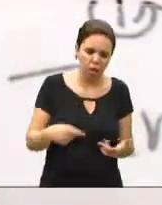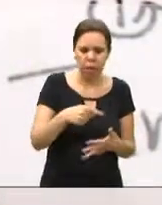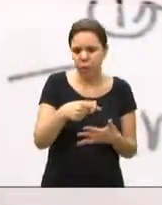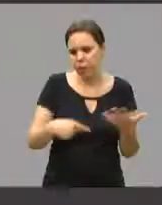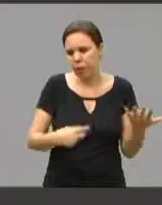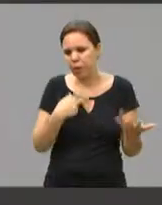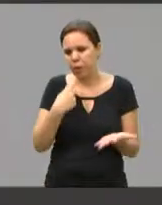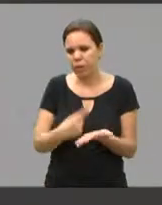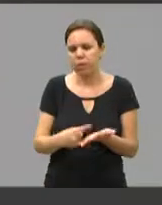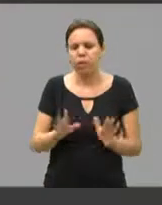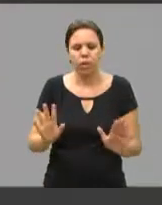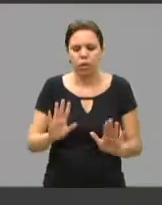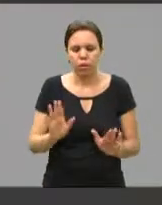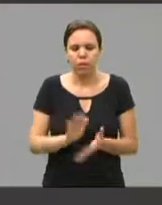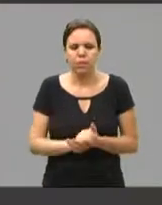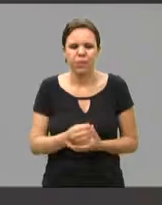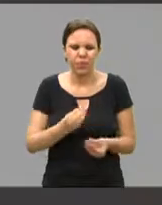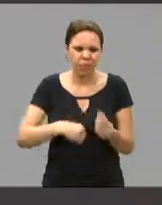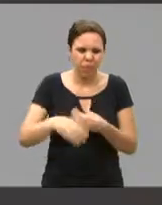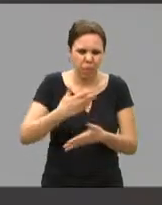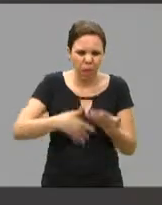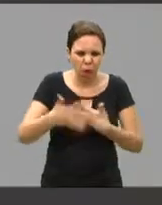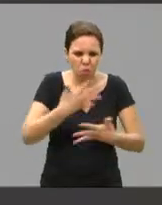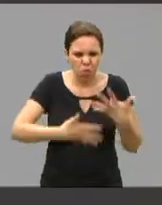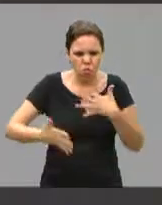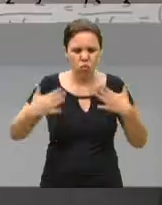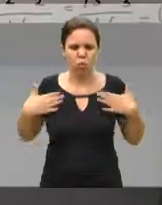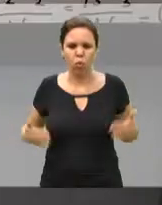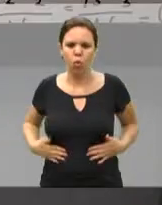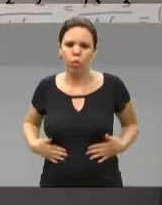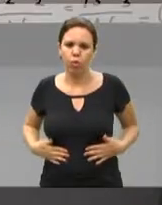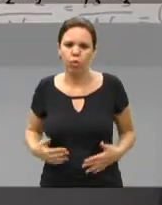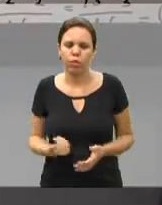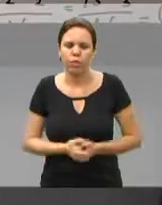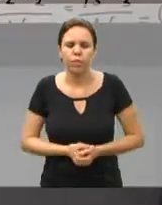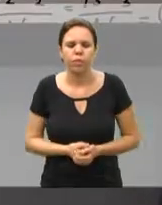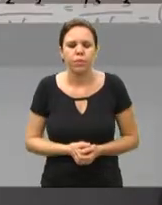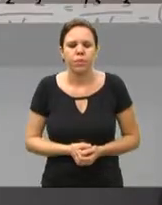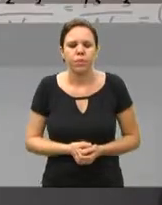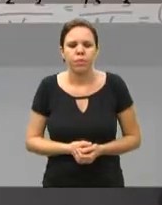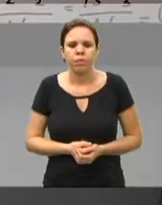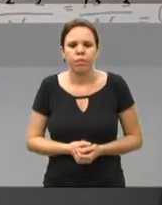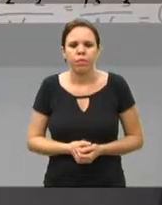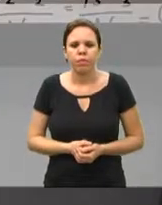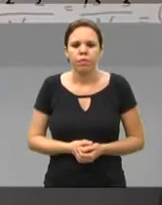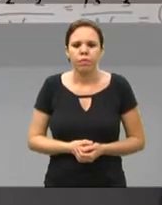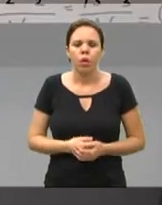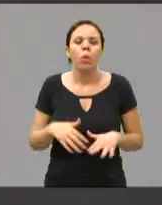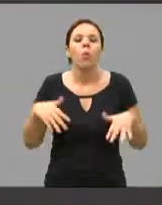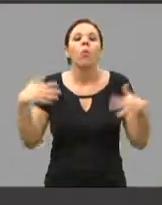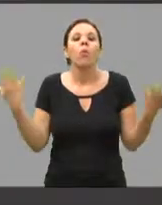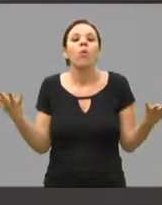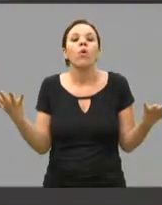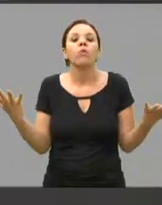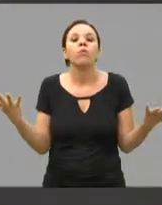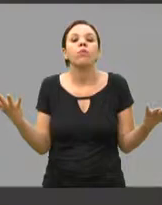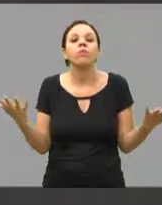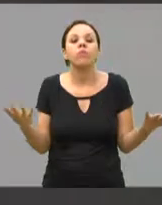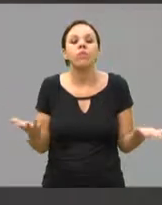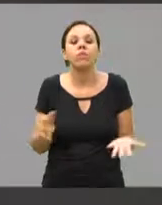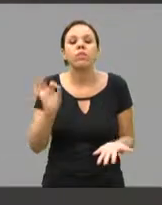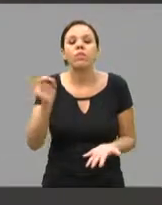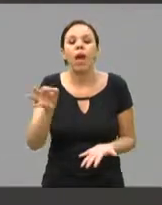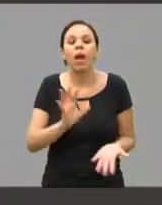coisa. Não, você precisa se programar. Daí bagunça o corpo, né? E tudo assim, não existe uma fórmula única, mas tudo é questão